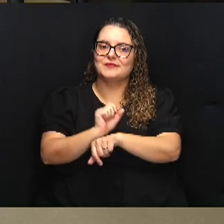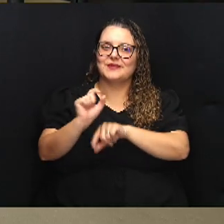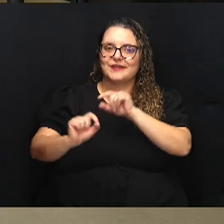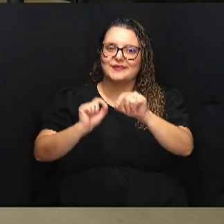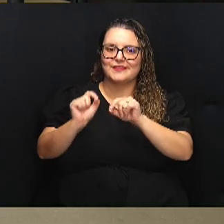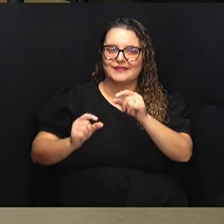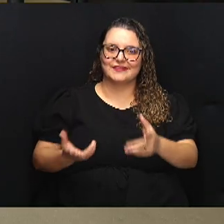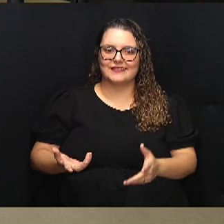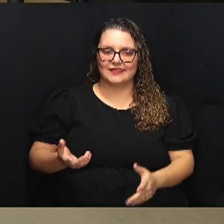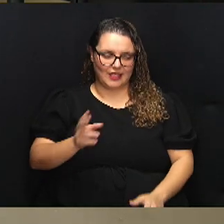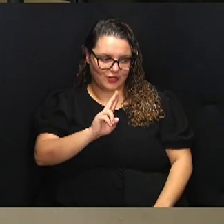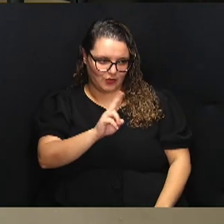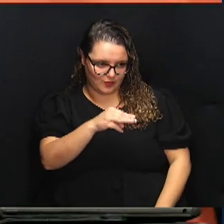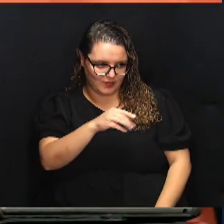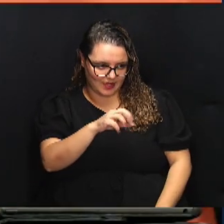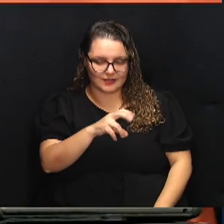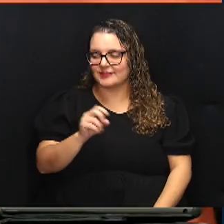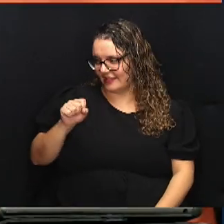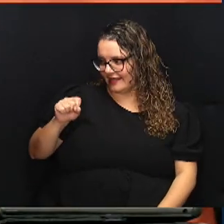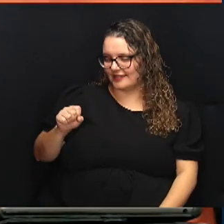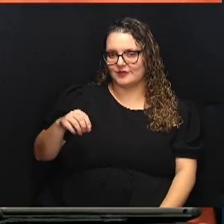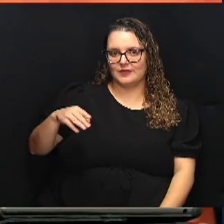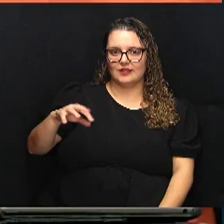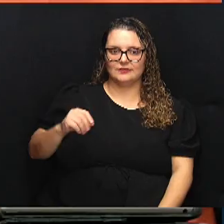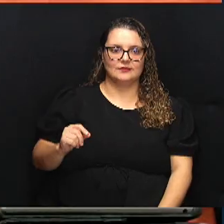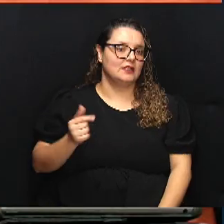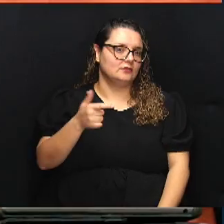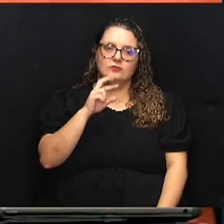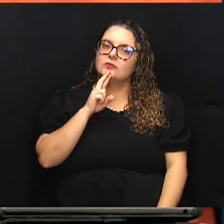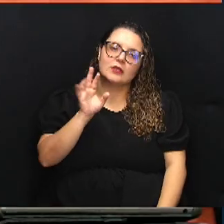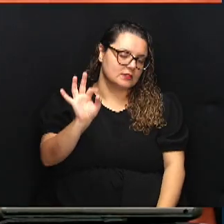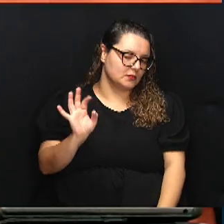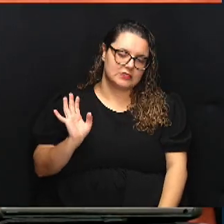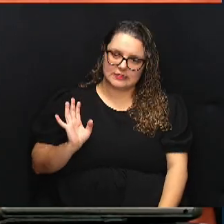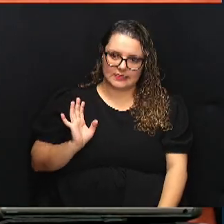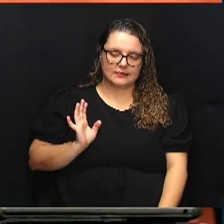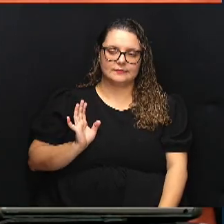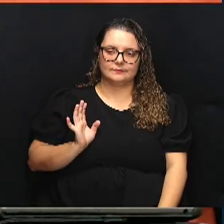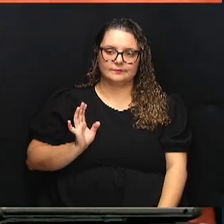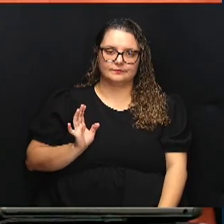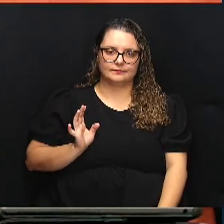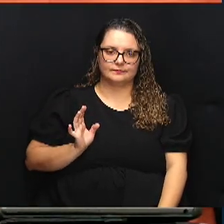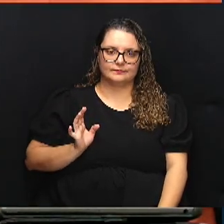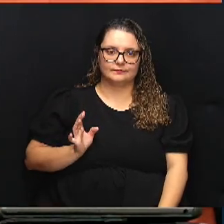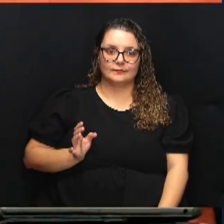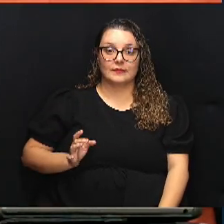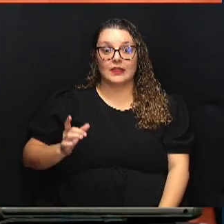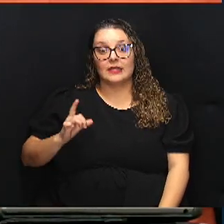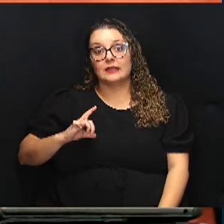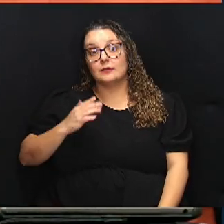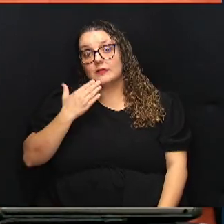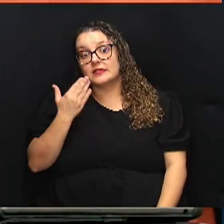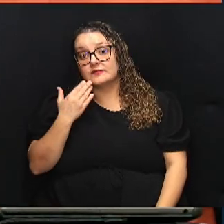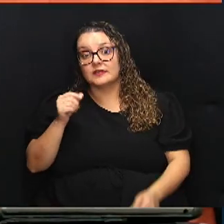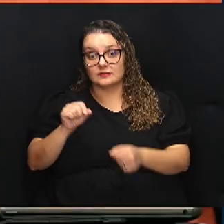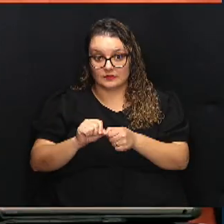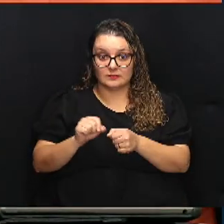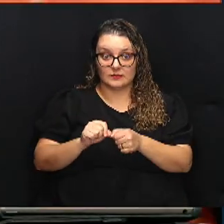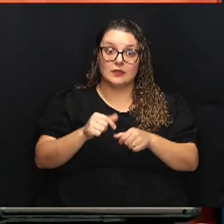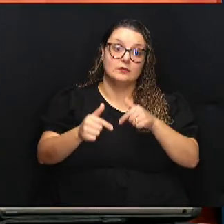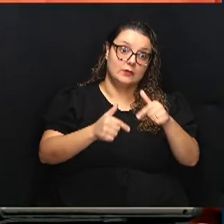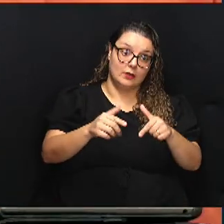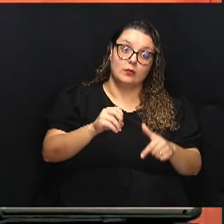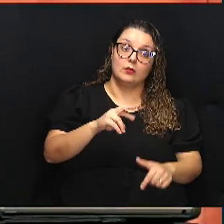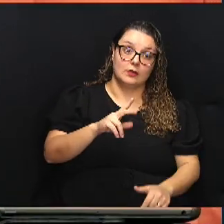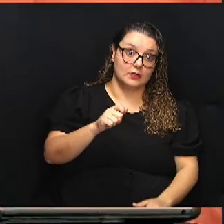É o Marcos, Marcos. seguinte, não tem resposta certa. Tem o mais fácil de você fazer, que é trabalhar o orgânico,